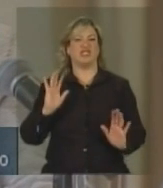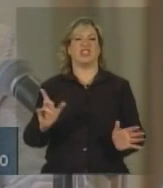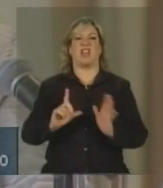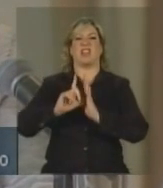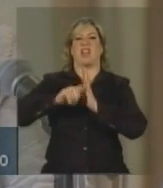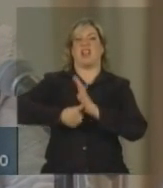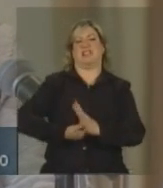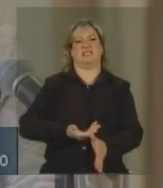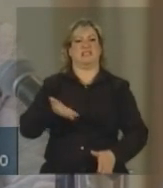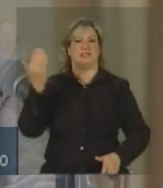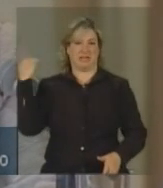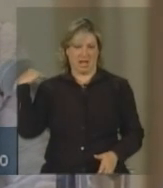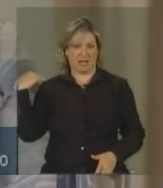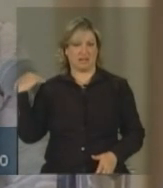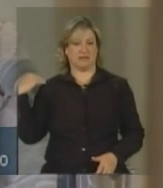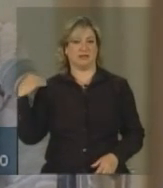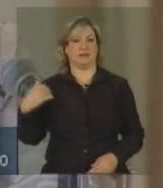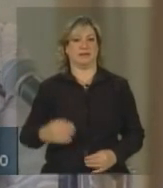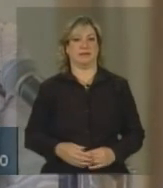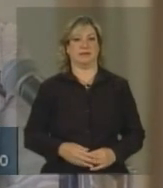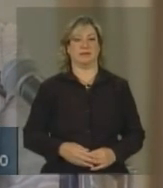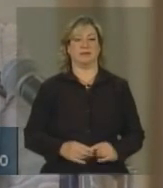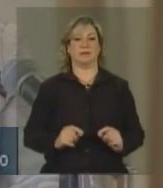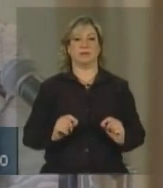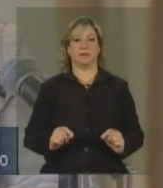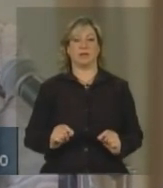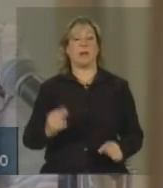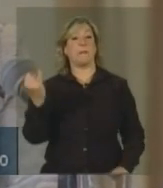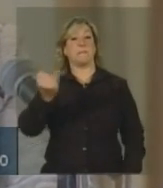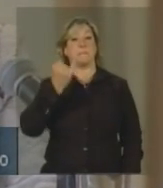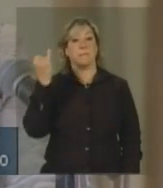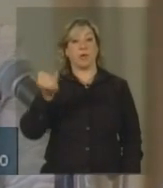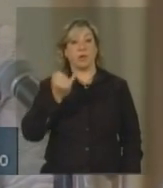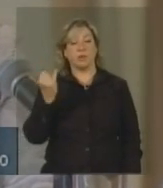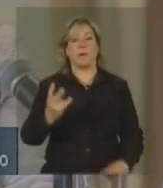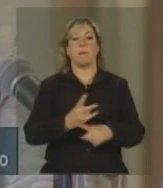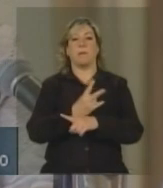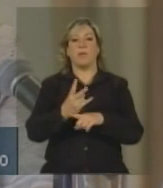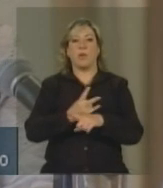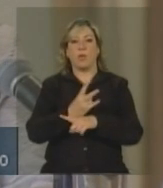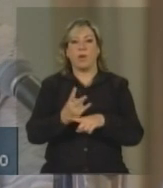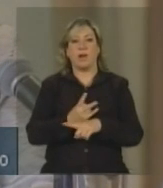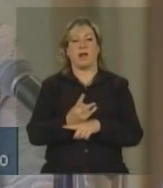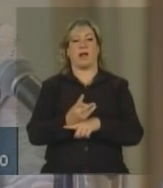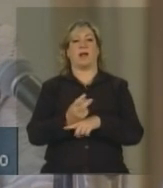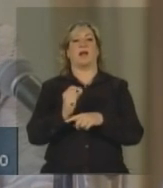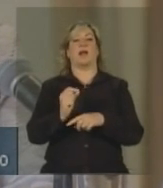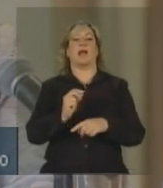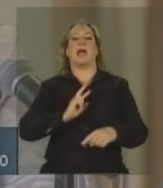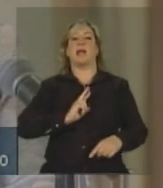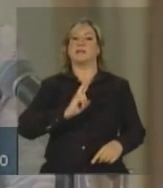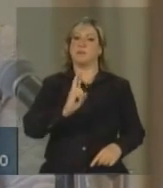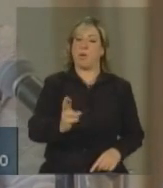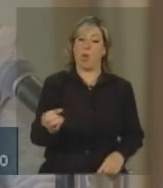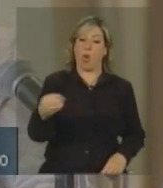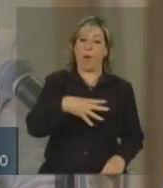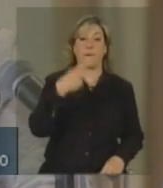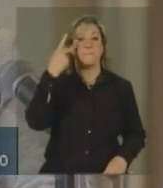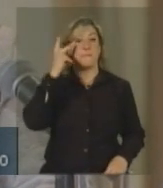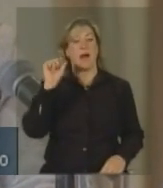ultrapassadas, e que é importante procurar respostas novas para problemas